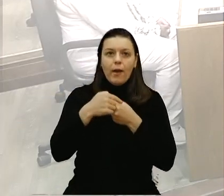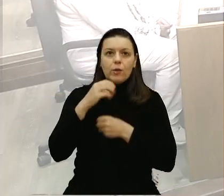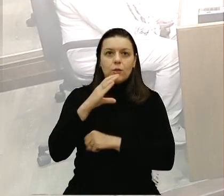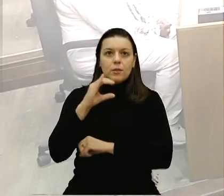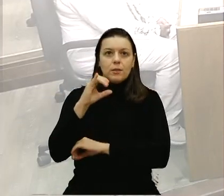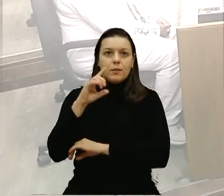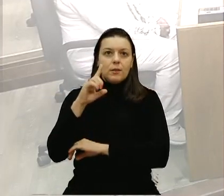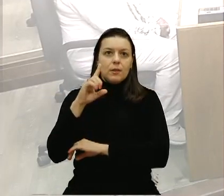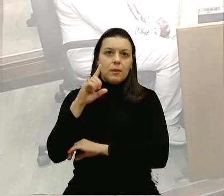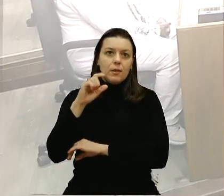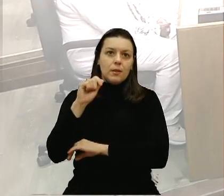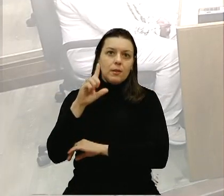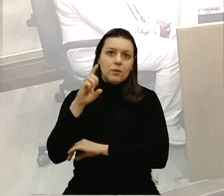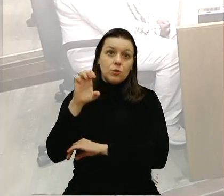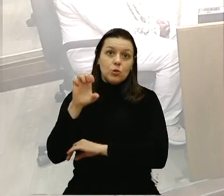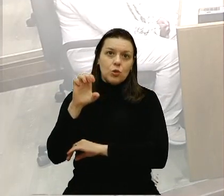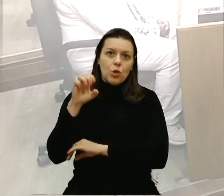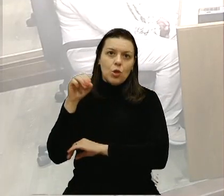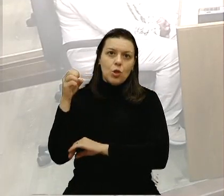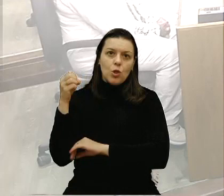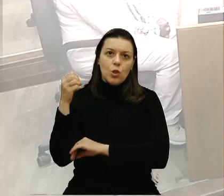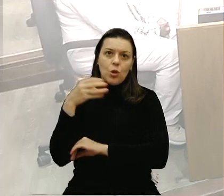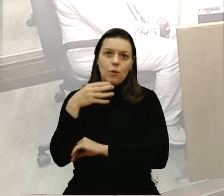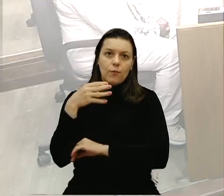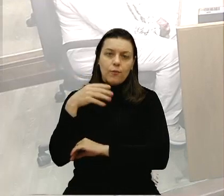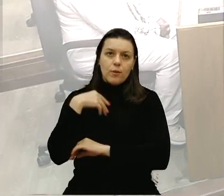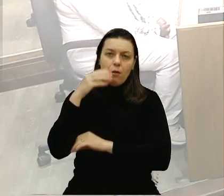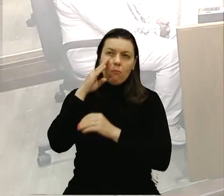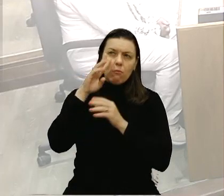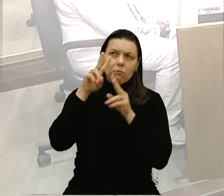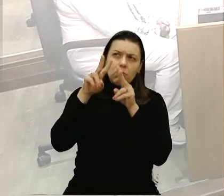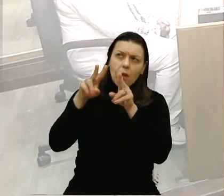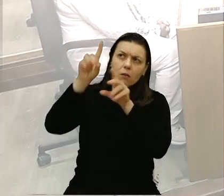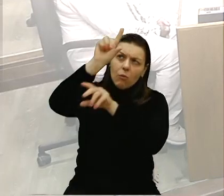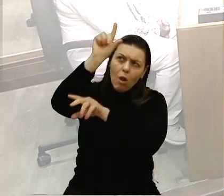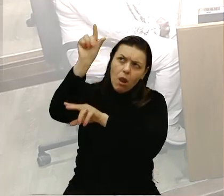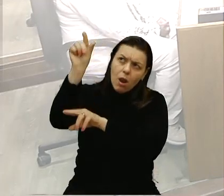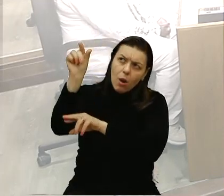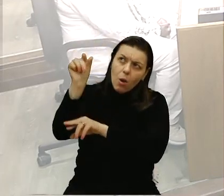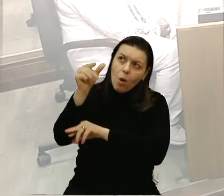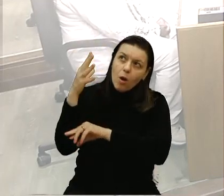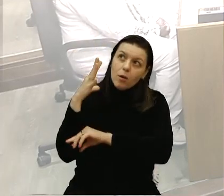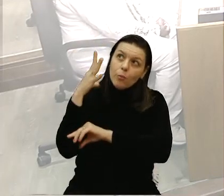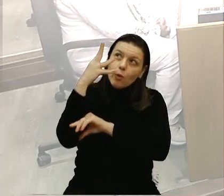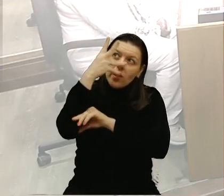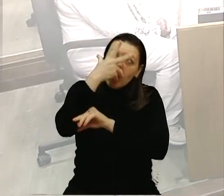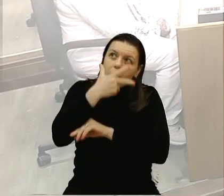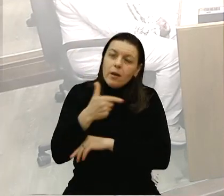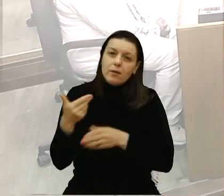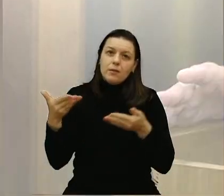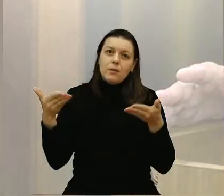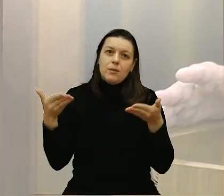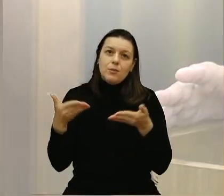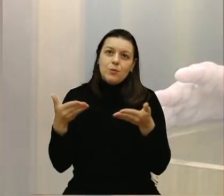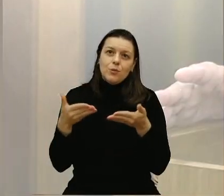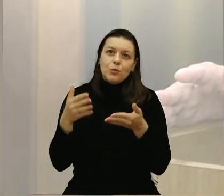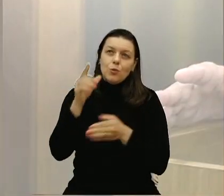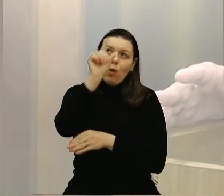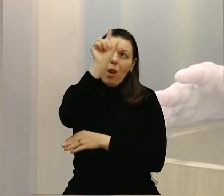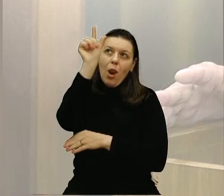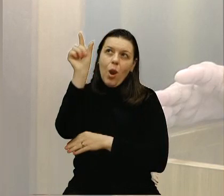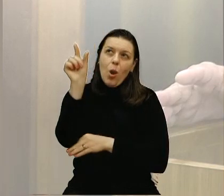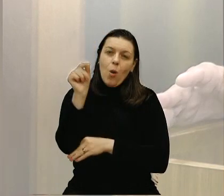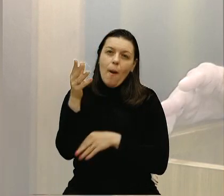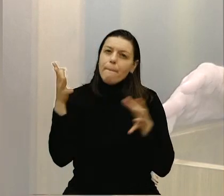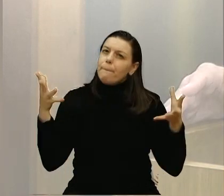e aqui perto do quartel, olhando para o horizonte, tem uma lua tão bonita hoje, né? Uma lua tão